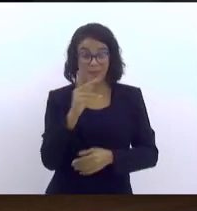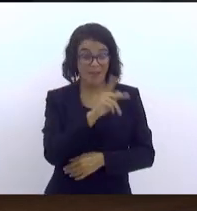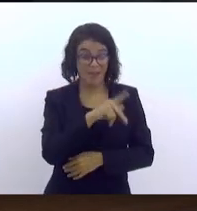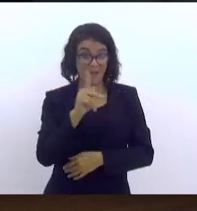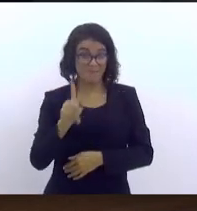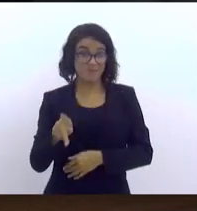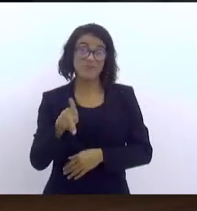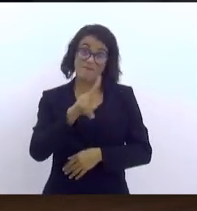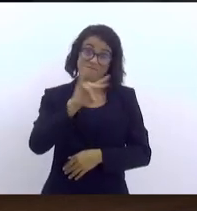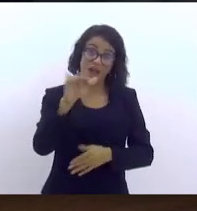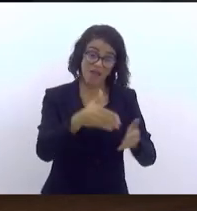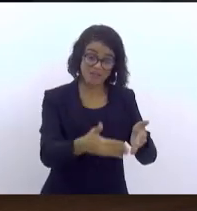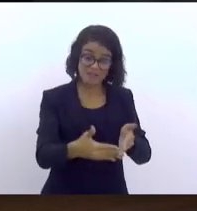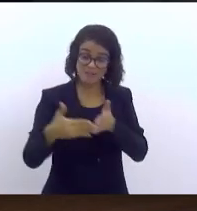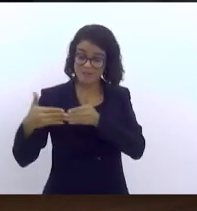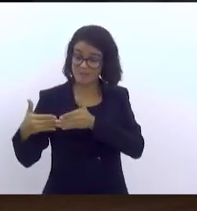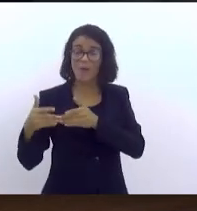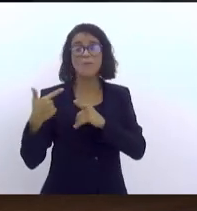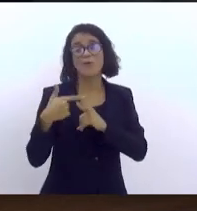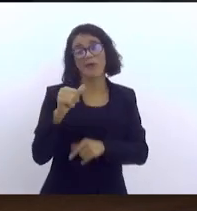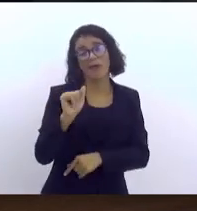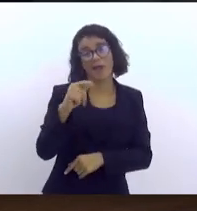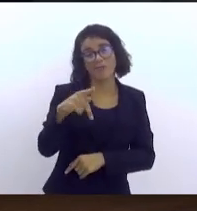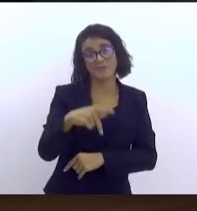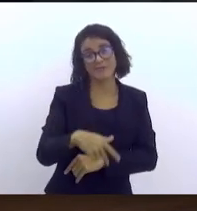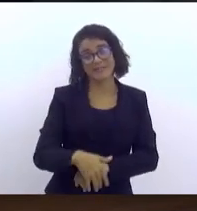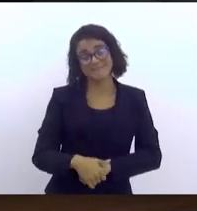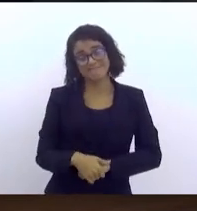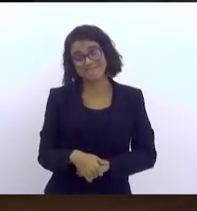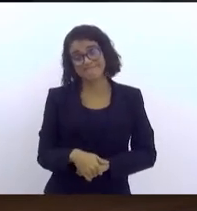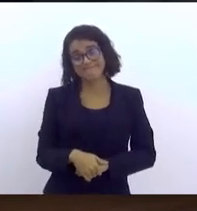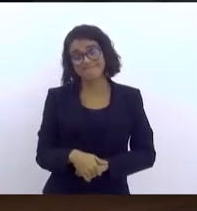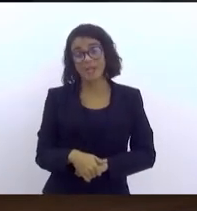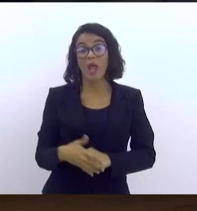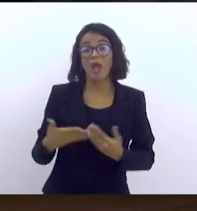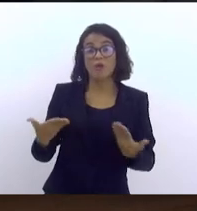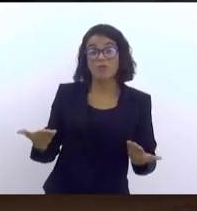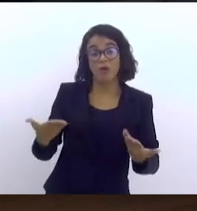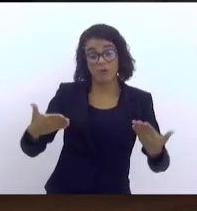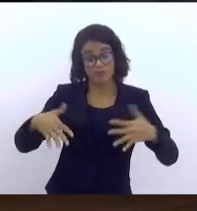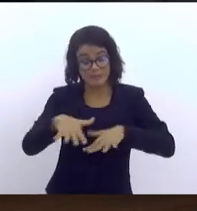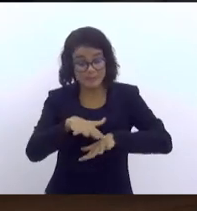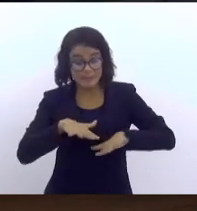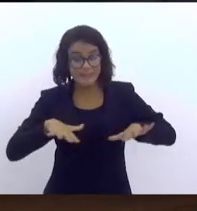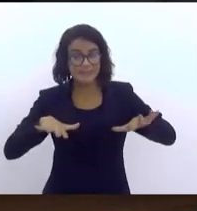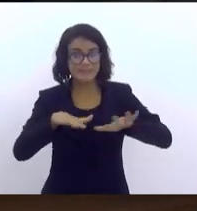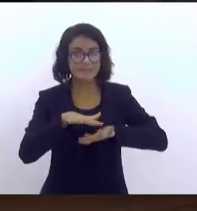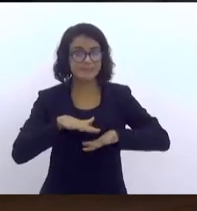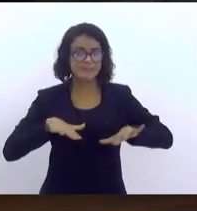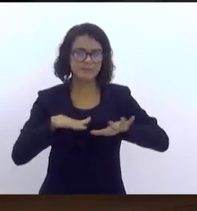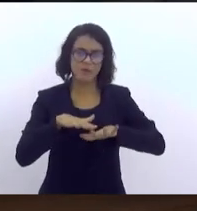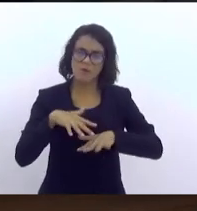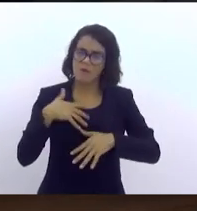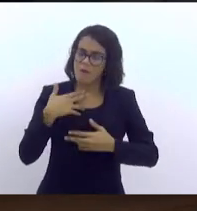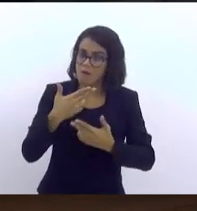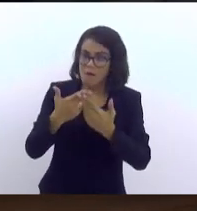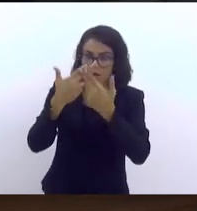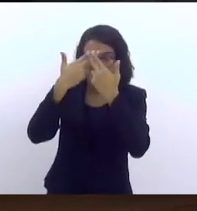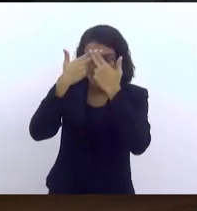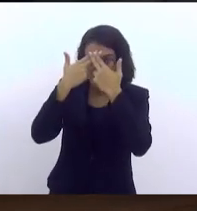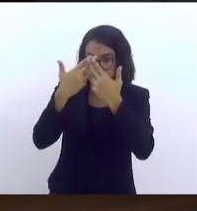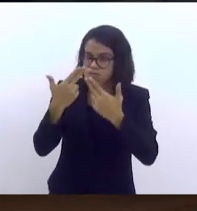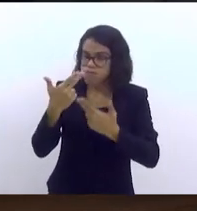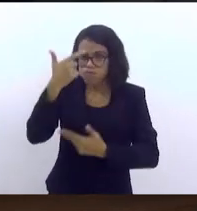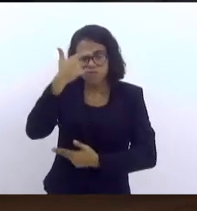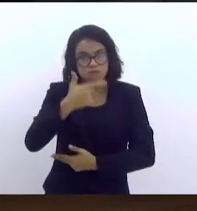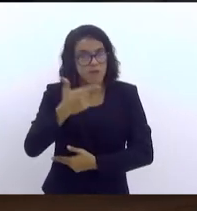a professora vai ser afastada mas porque ela vai se aposentar Foi algo que trouxe muita frustração eu não tô